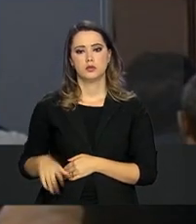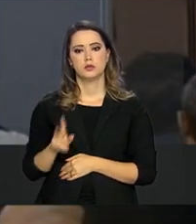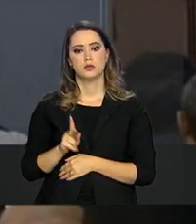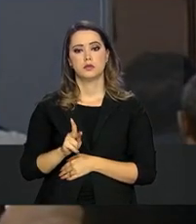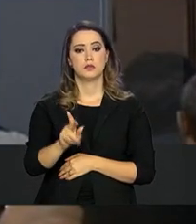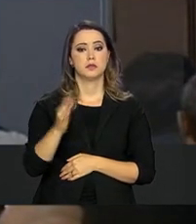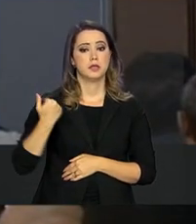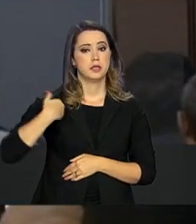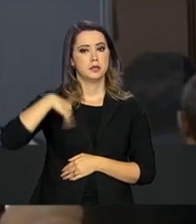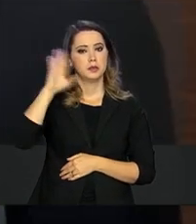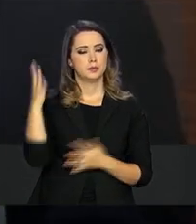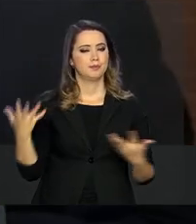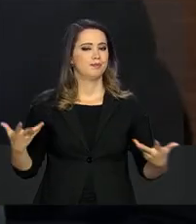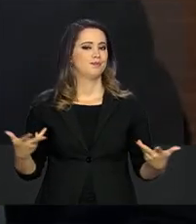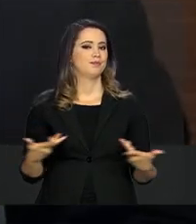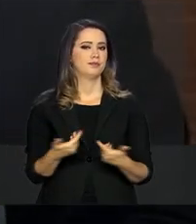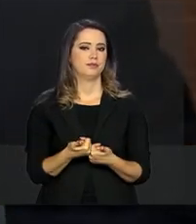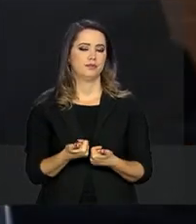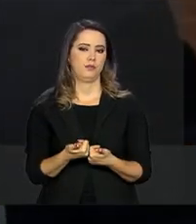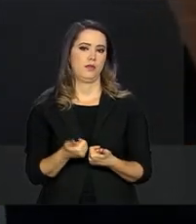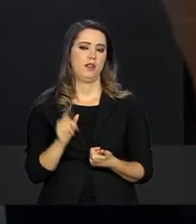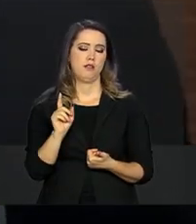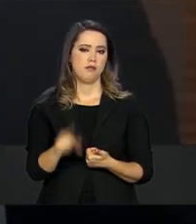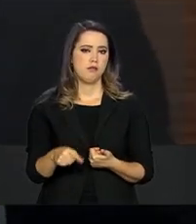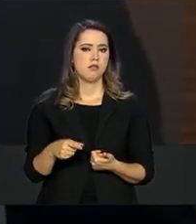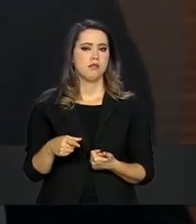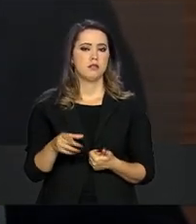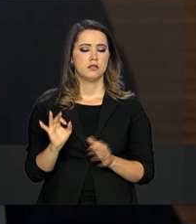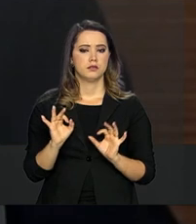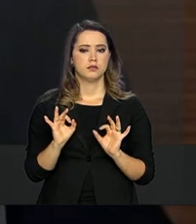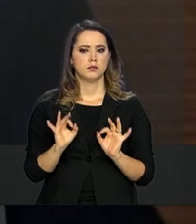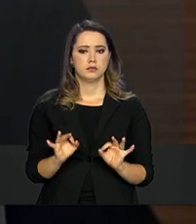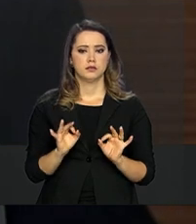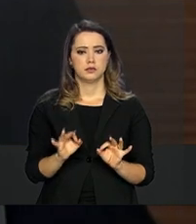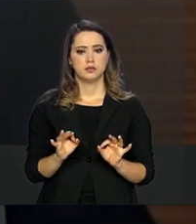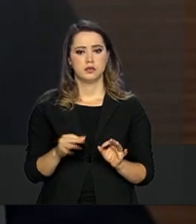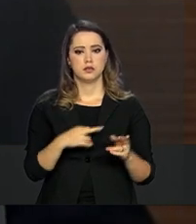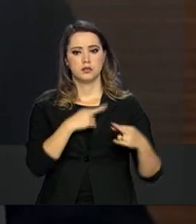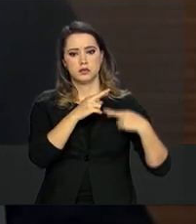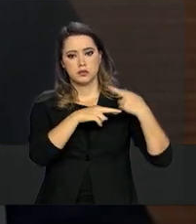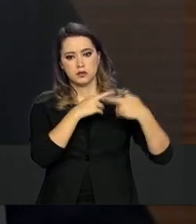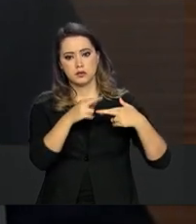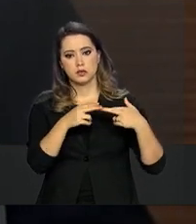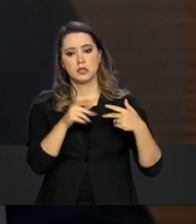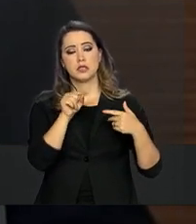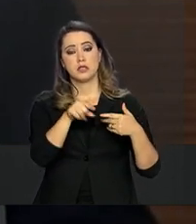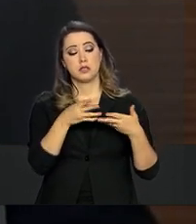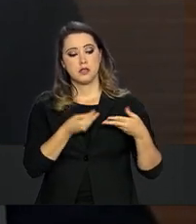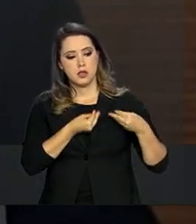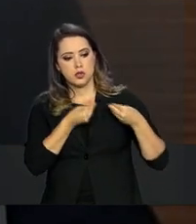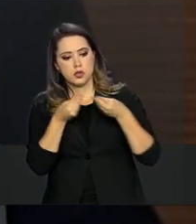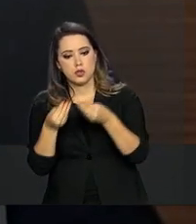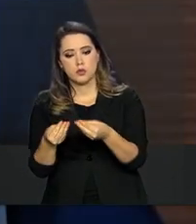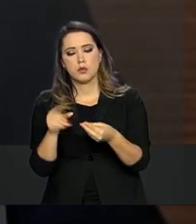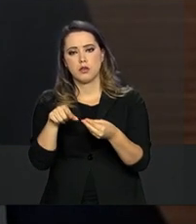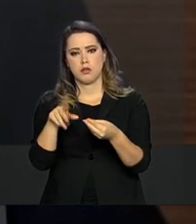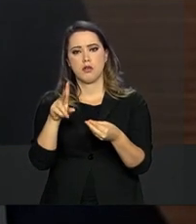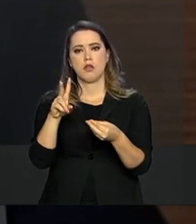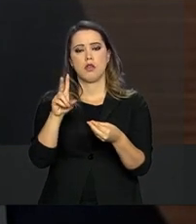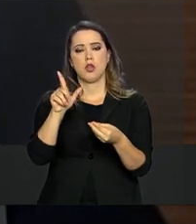mais eficazes valendo-nos do consistente legado deixado pela presidência do timor leste a quem nós